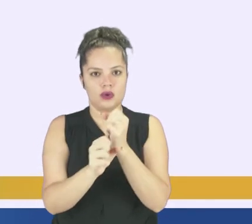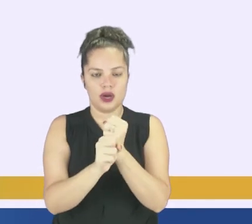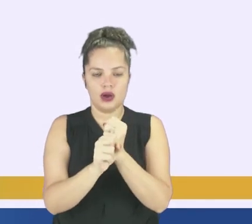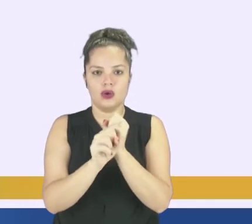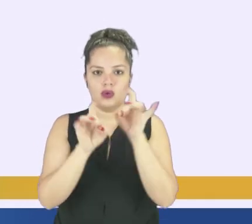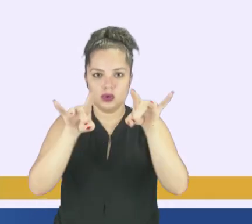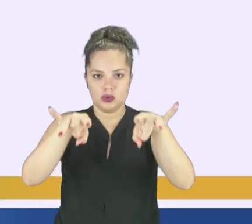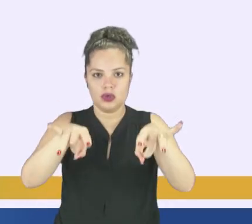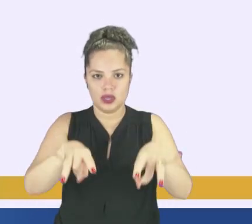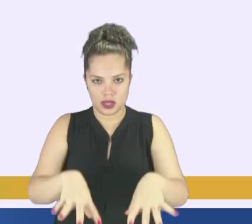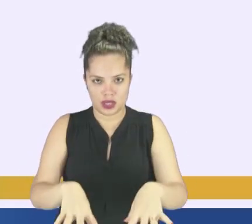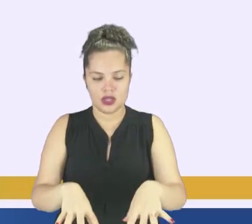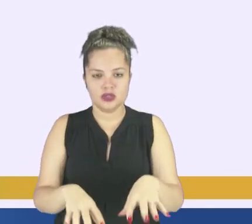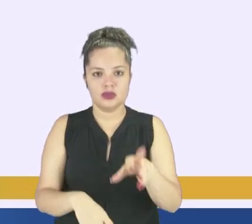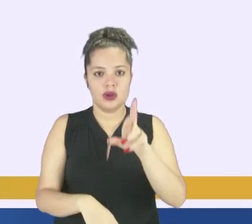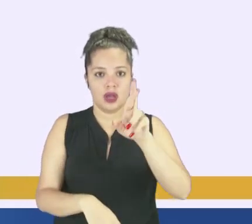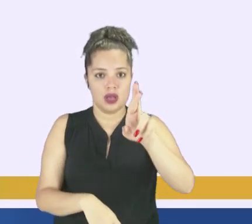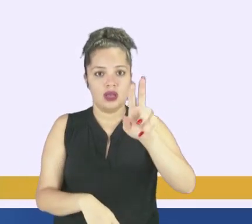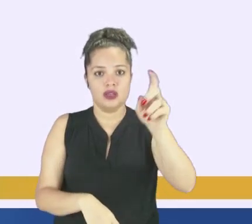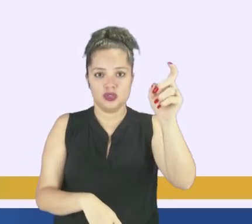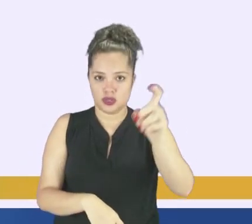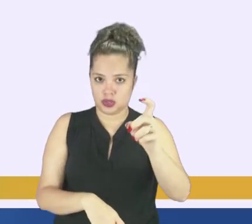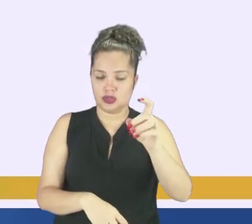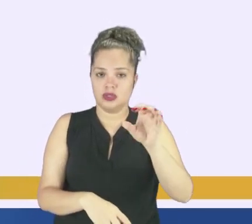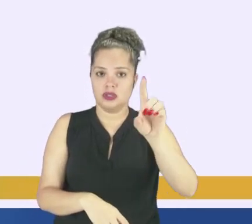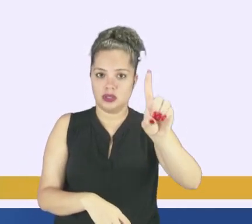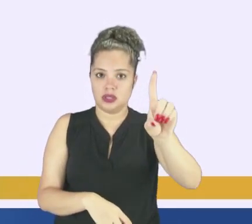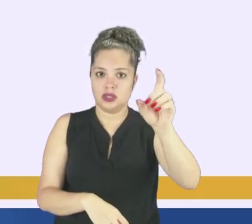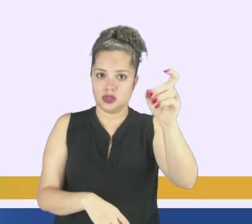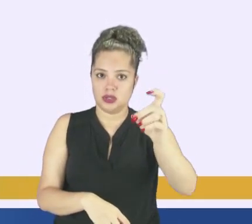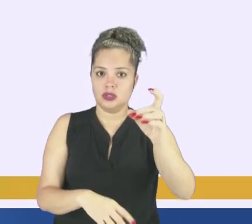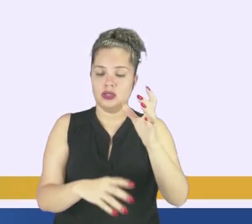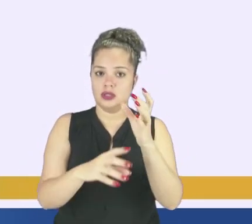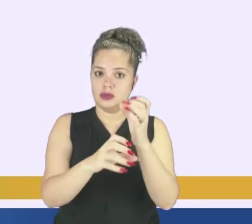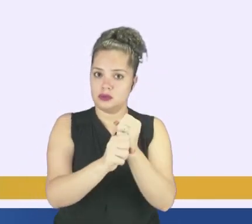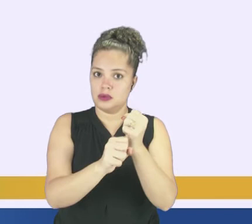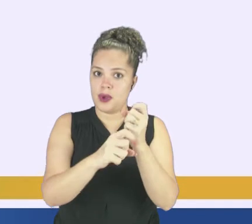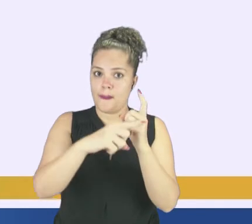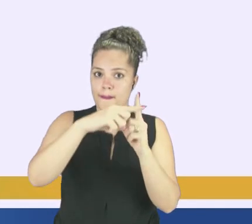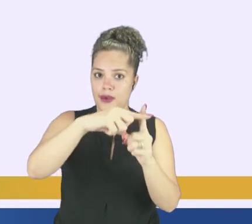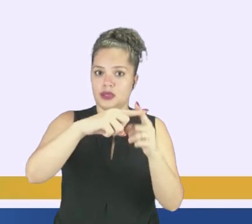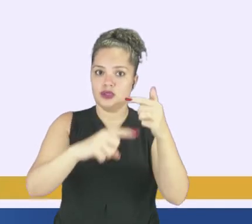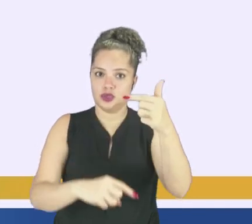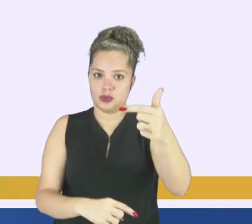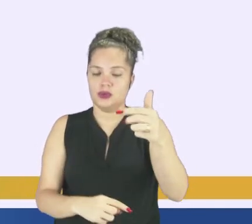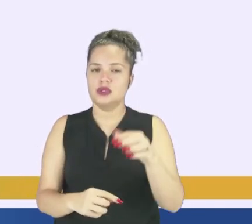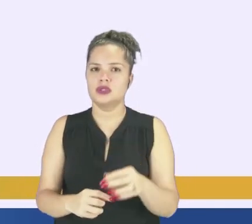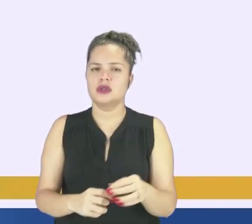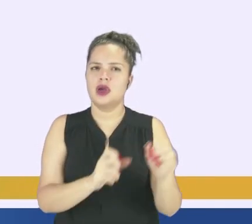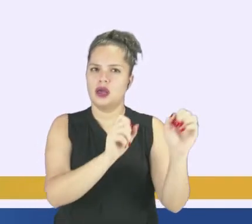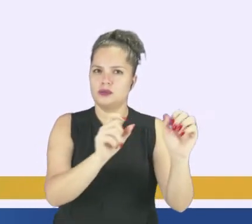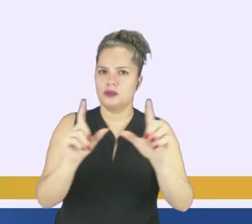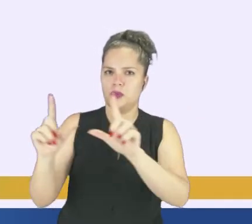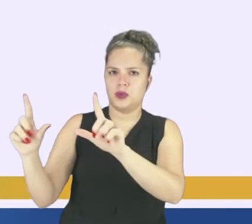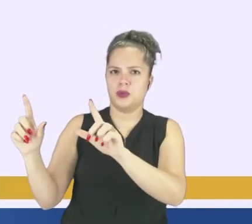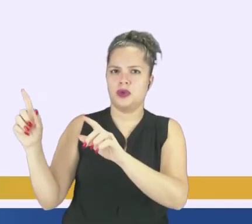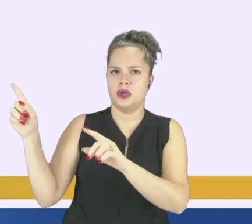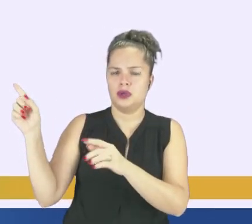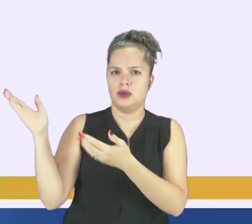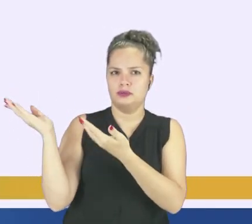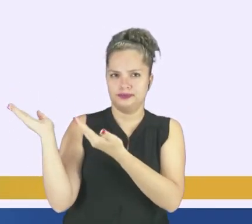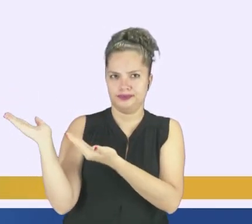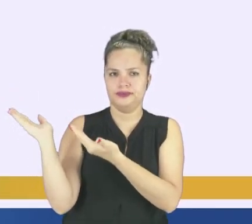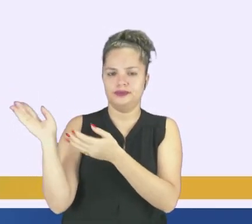polinômio, o r de x, que é o dx mais 2. Aí vocês estão vendo na telinha que ela está bem simplificada e